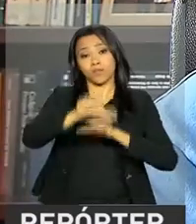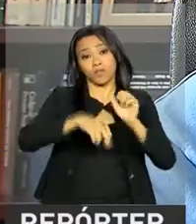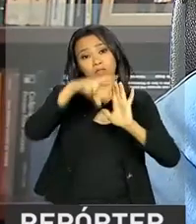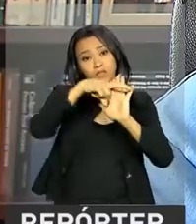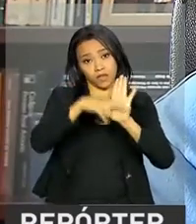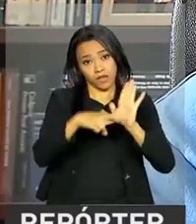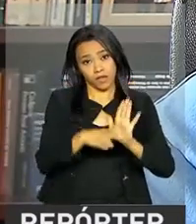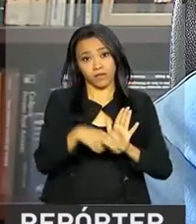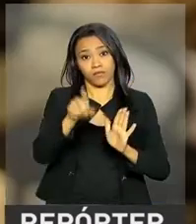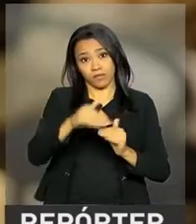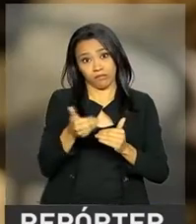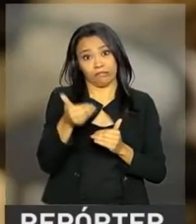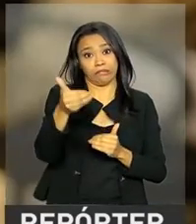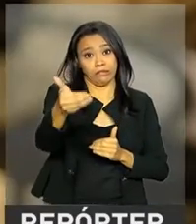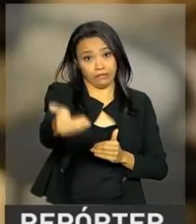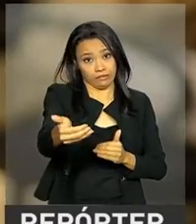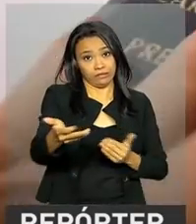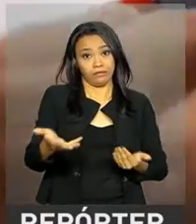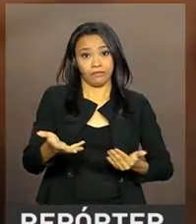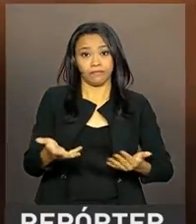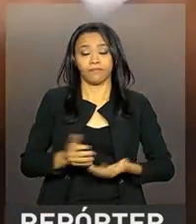não seja levada adiante.